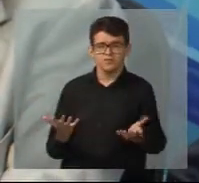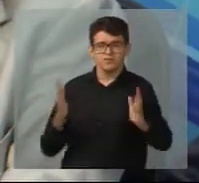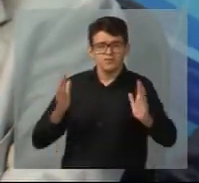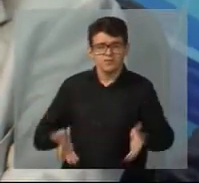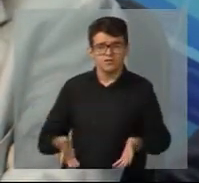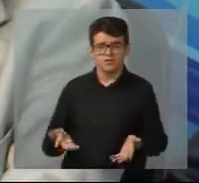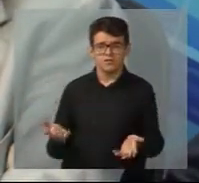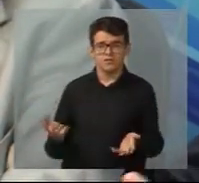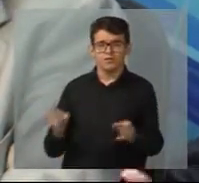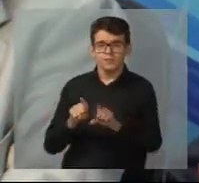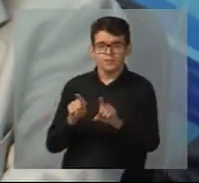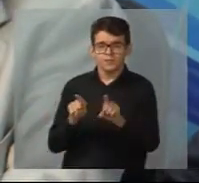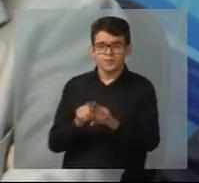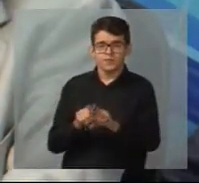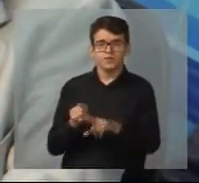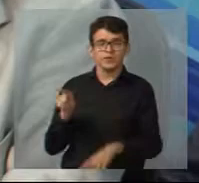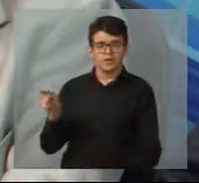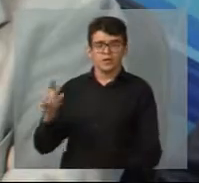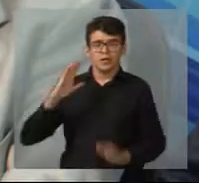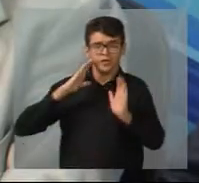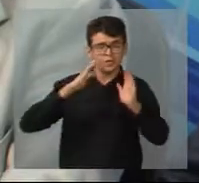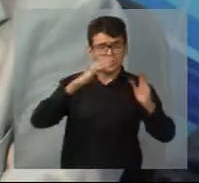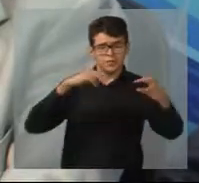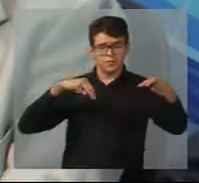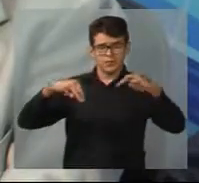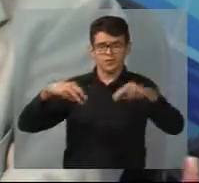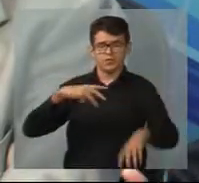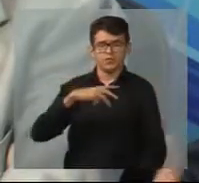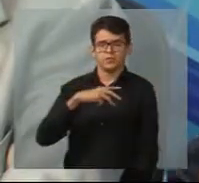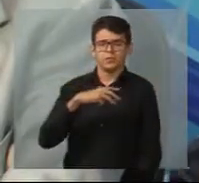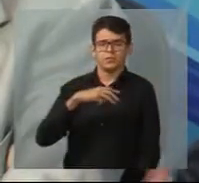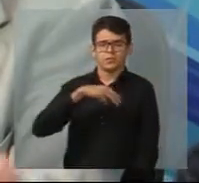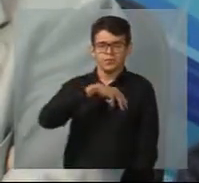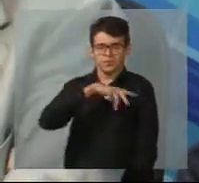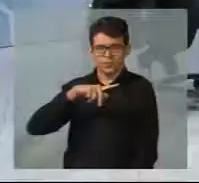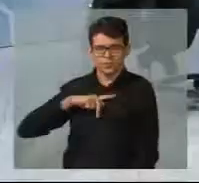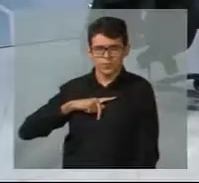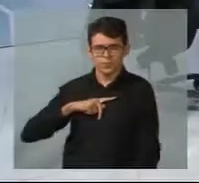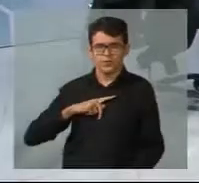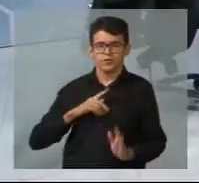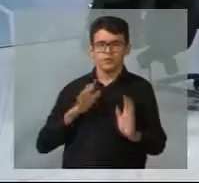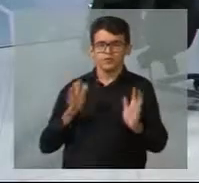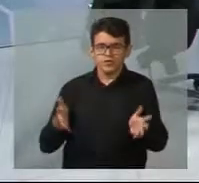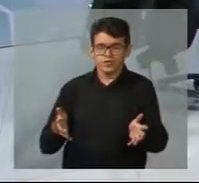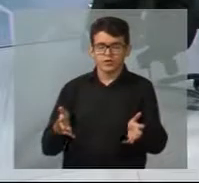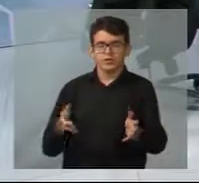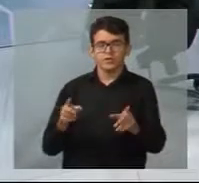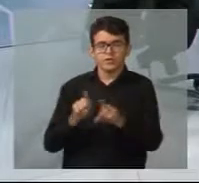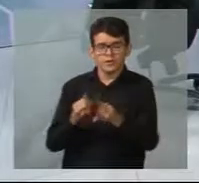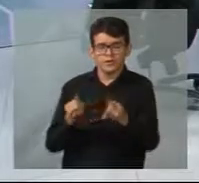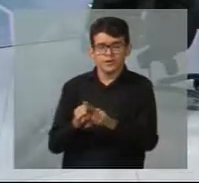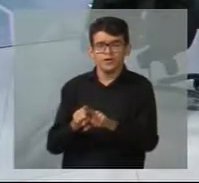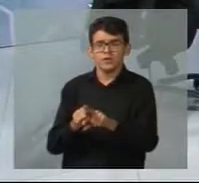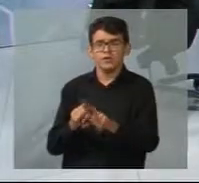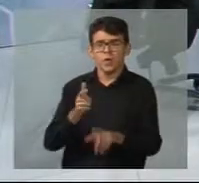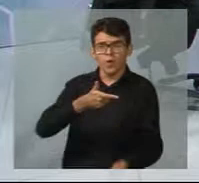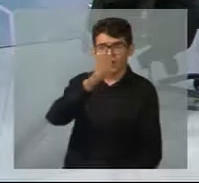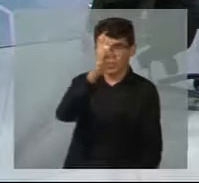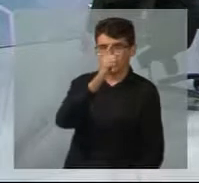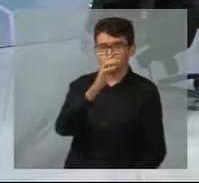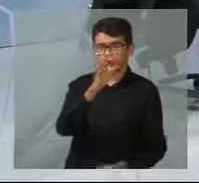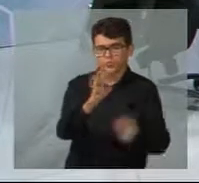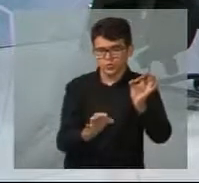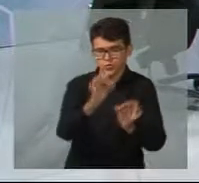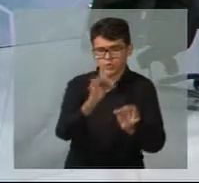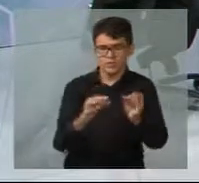pedidos do Ministério Público também muito qualificado, né? E que já tinha passado pela peneira de um juiz de primeiro grau, que